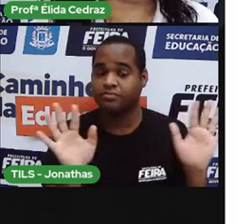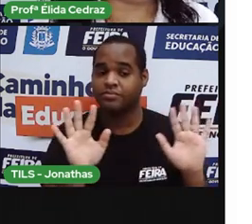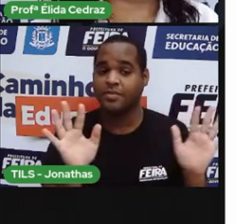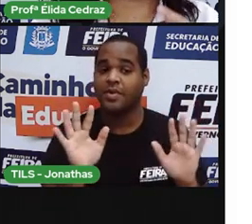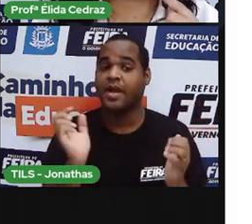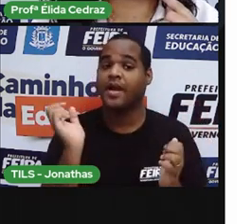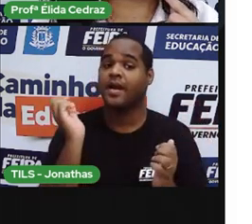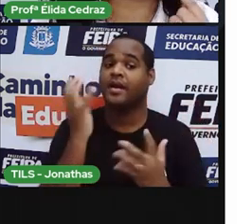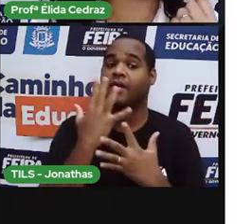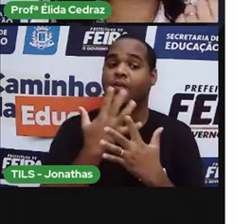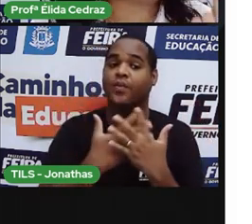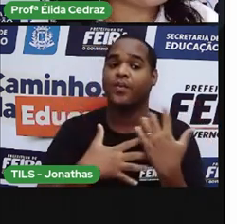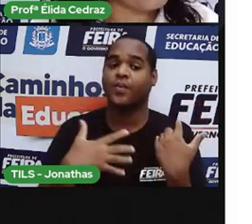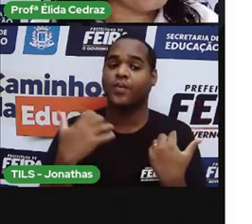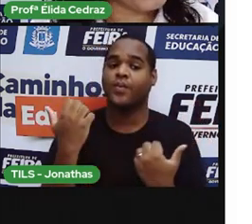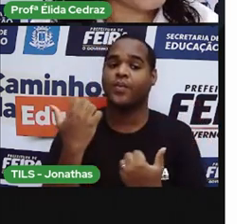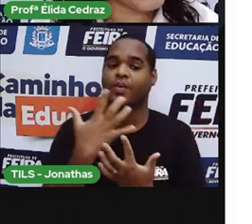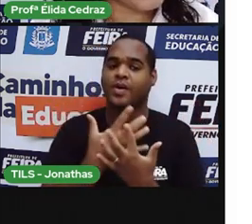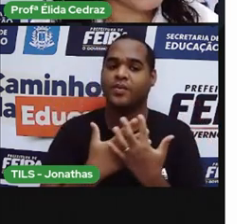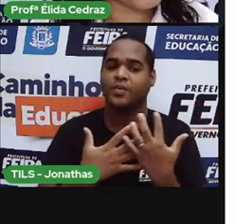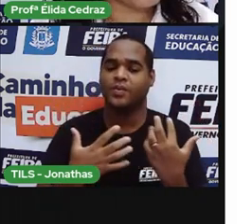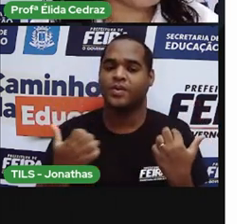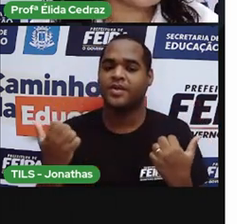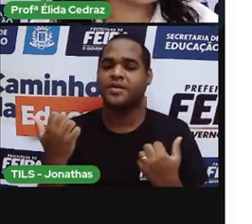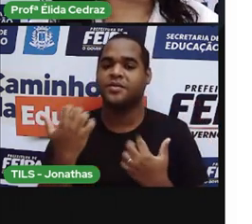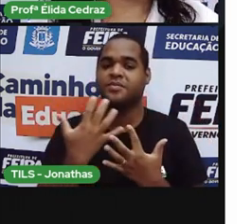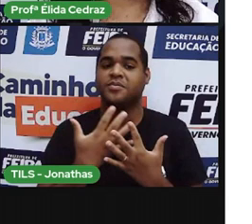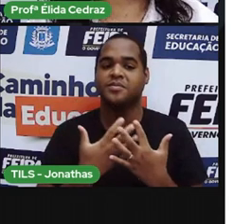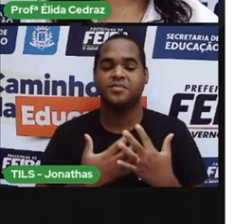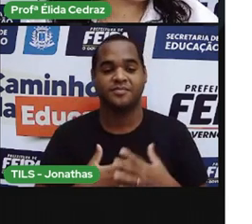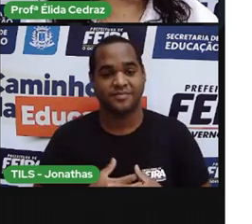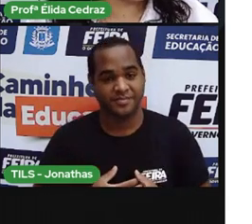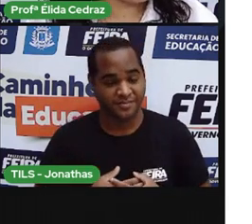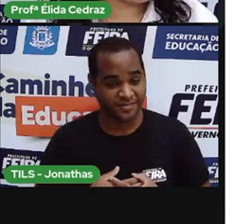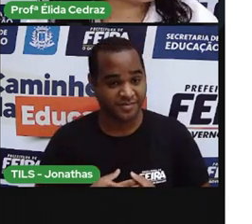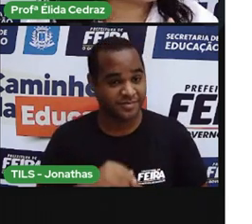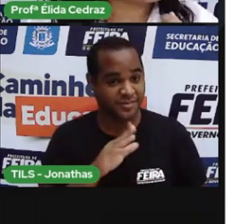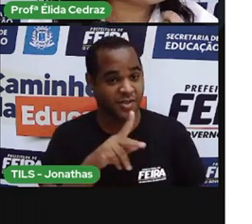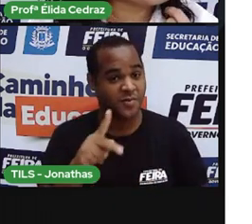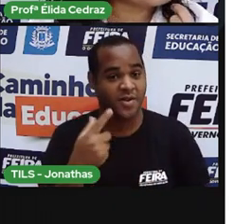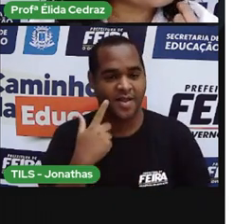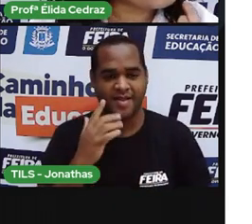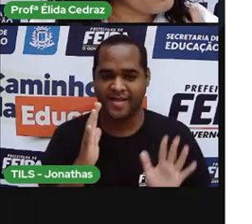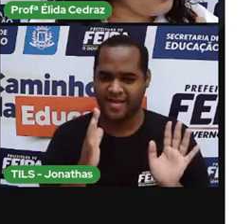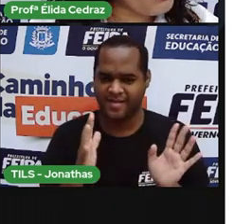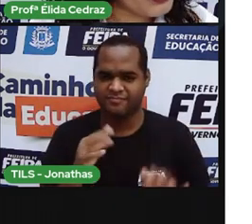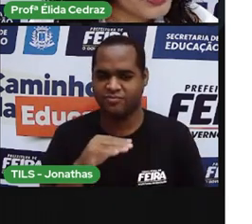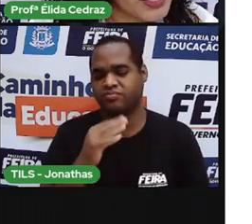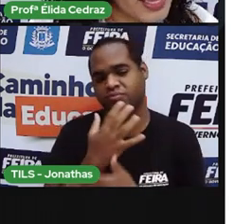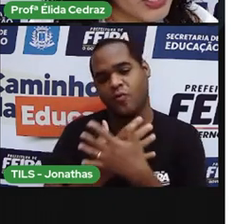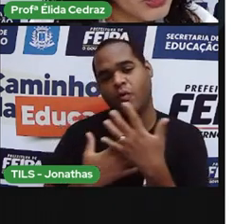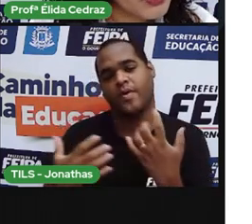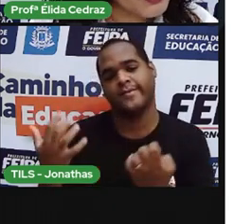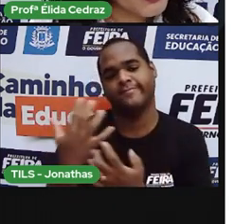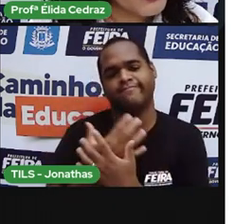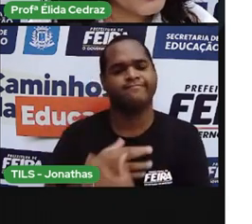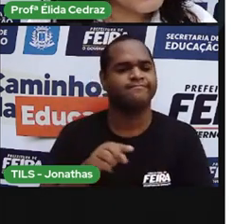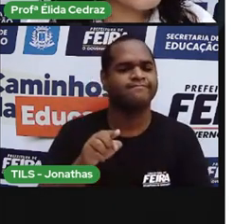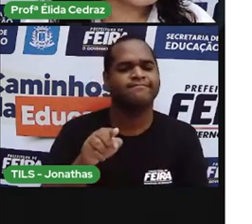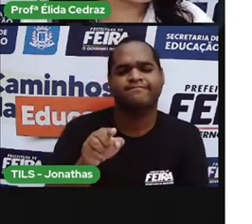A Pro cantou o texto. E se a Pro canta o